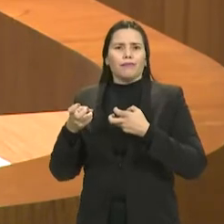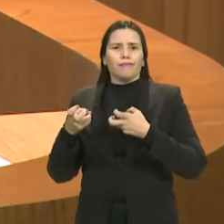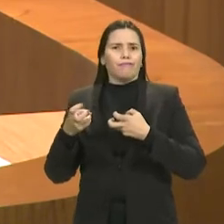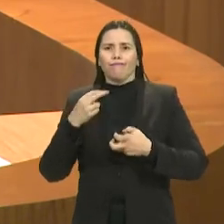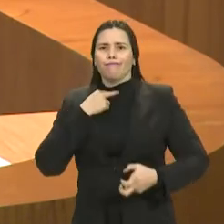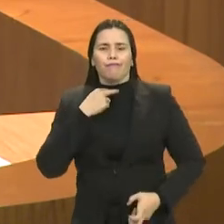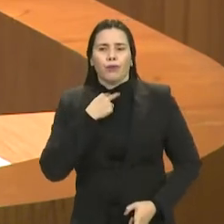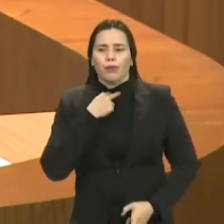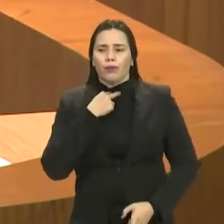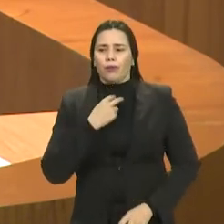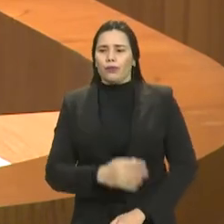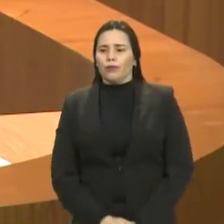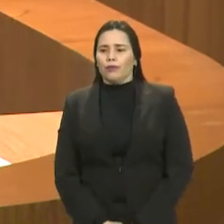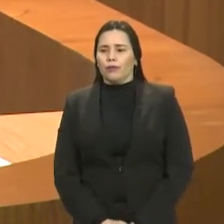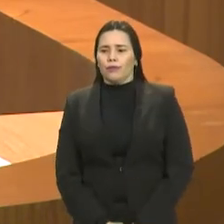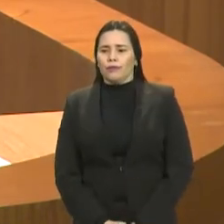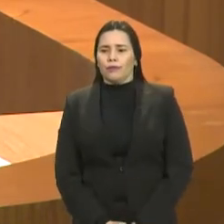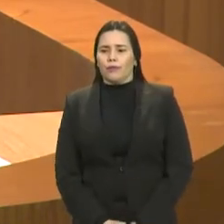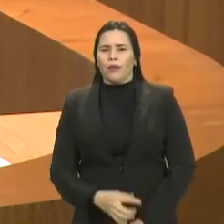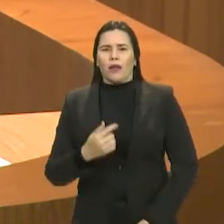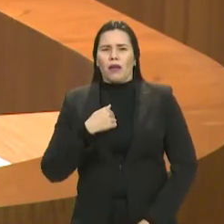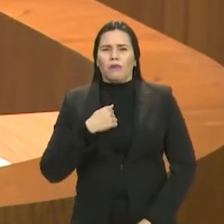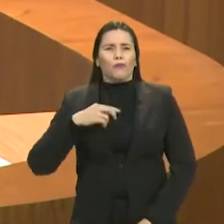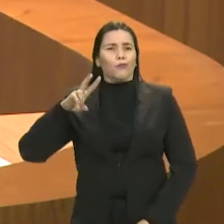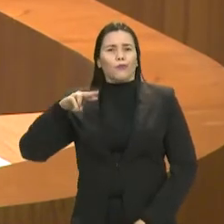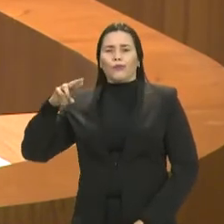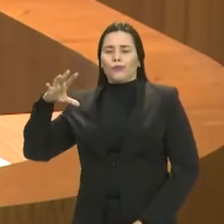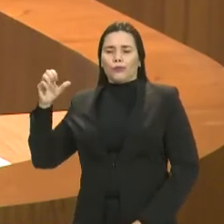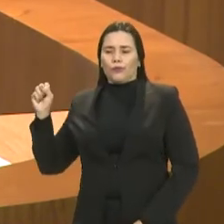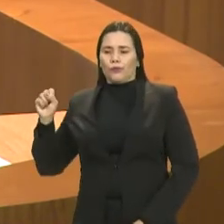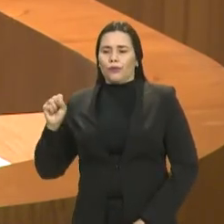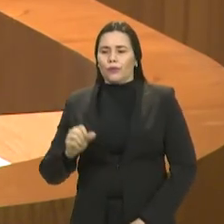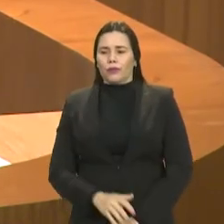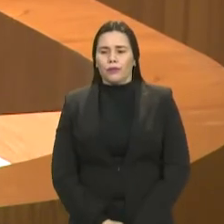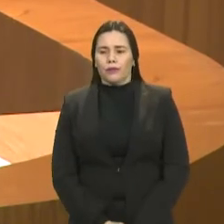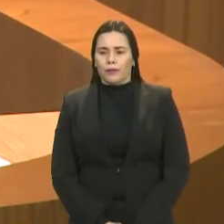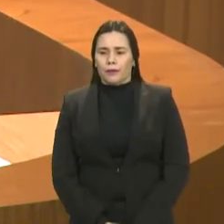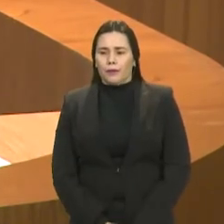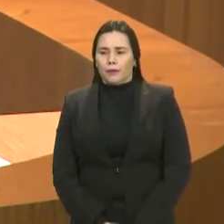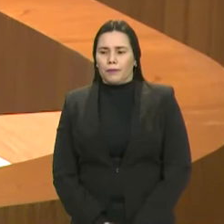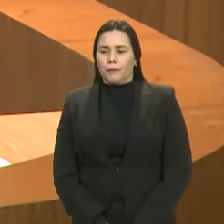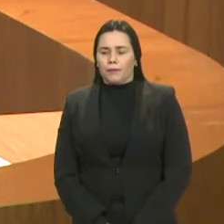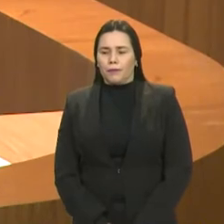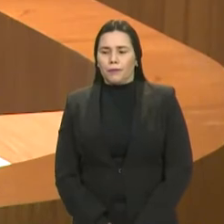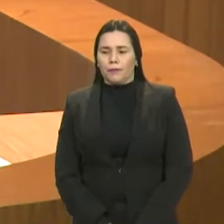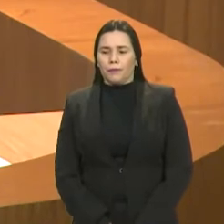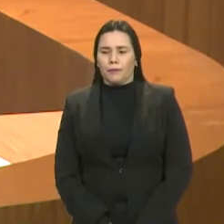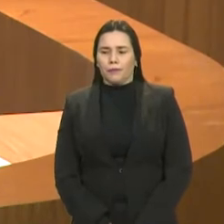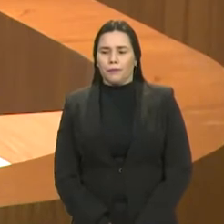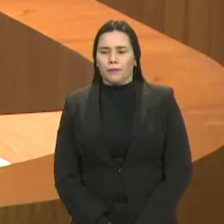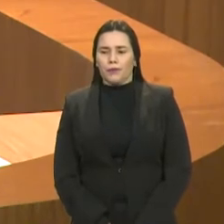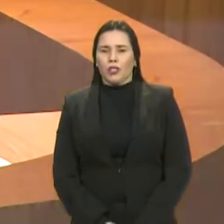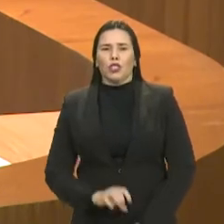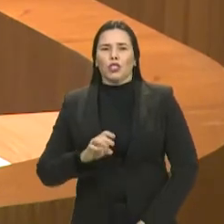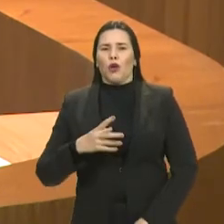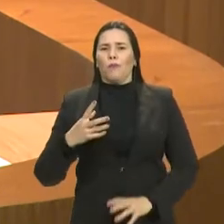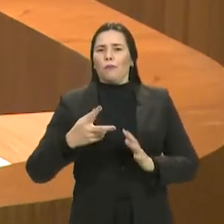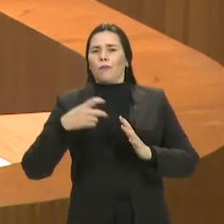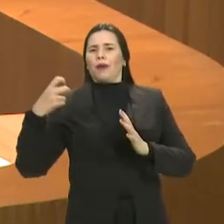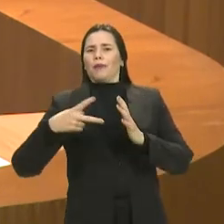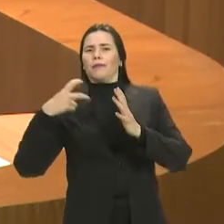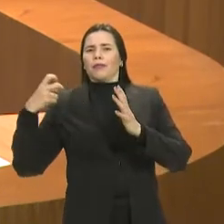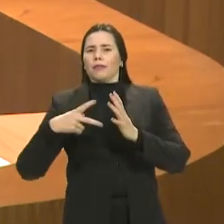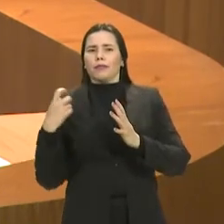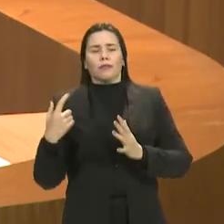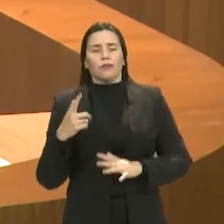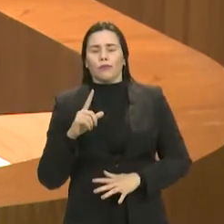somente da mical Jamais eu poderia fazer isso nunca foi o meu